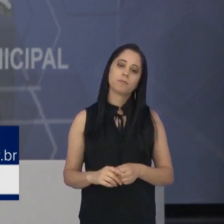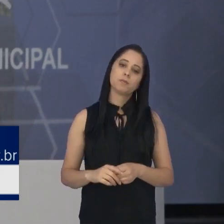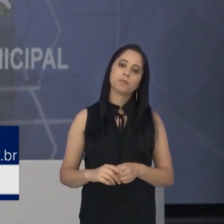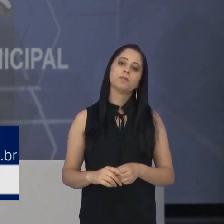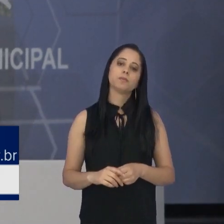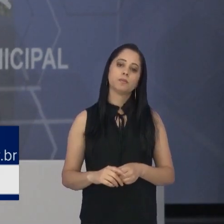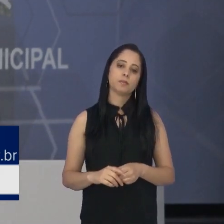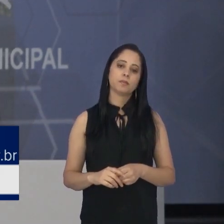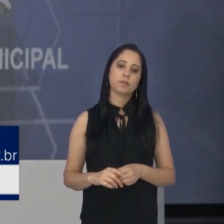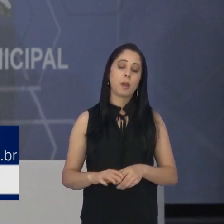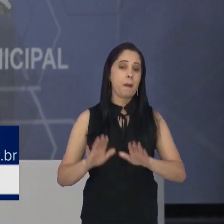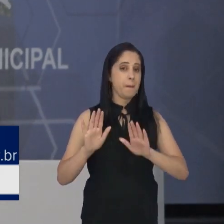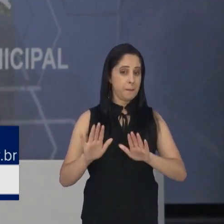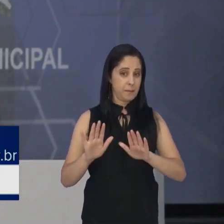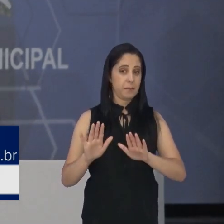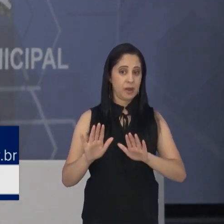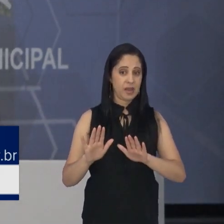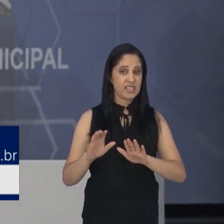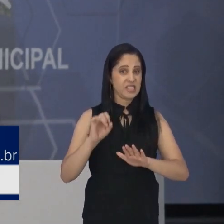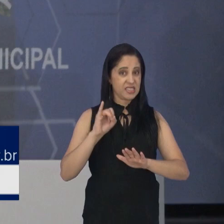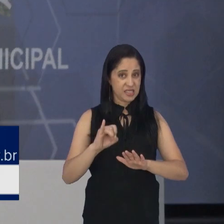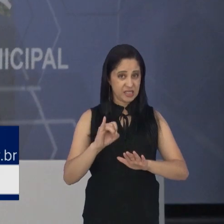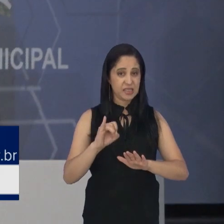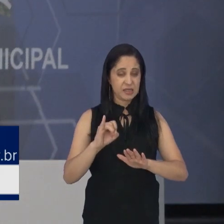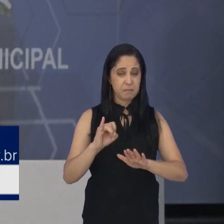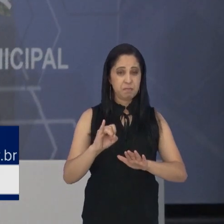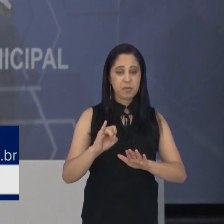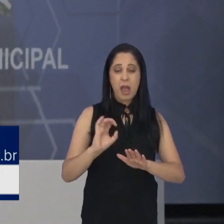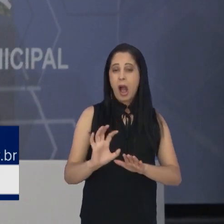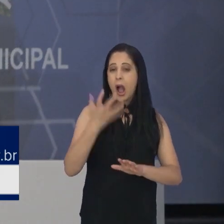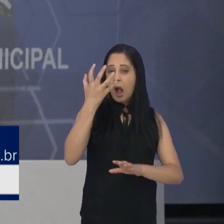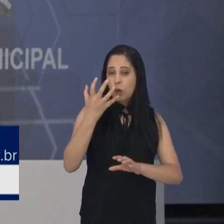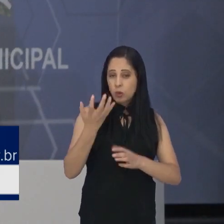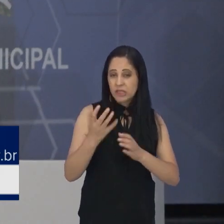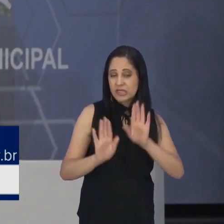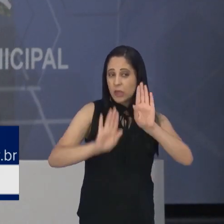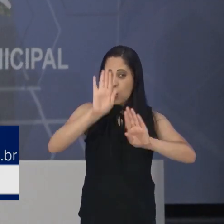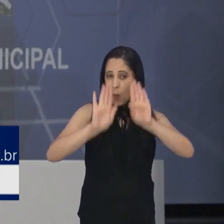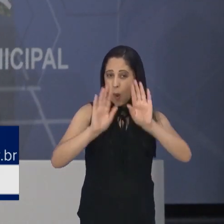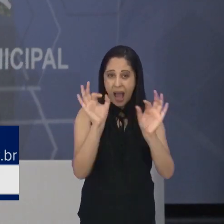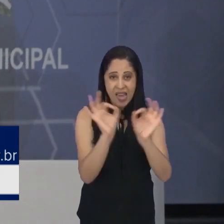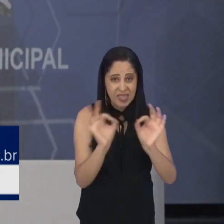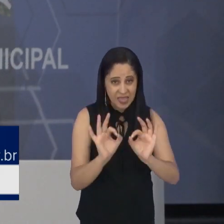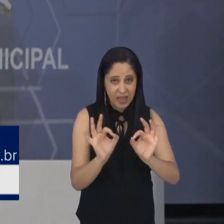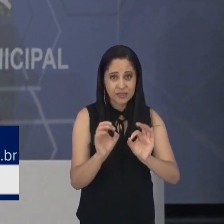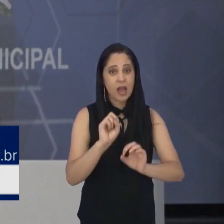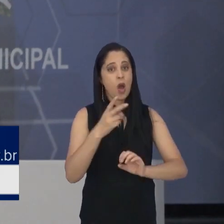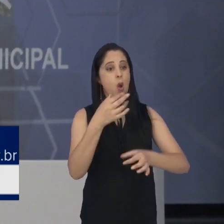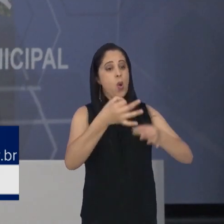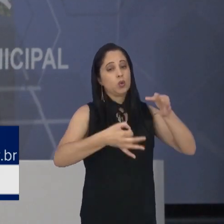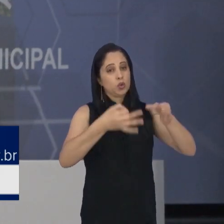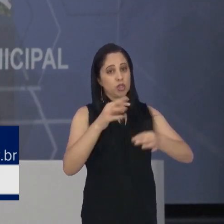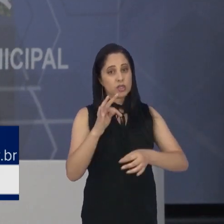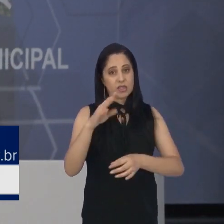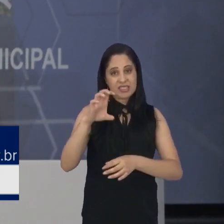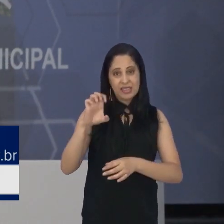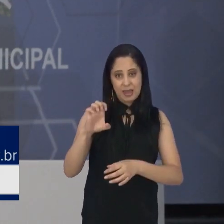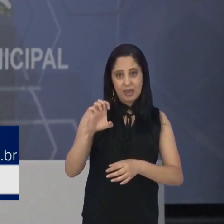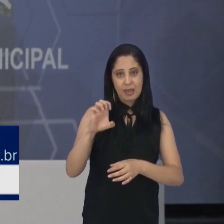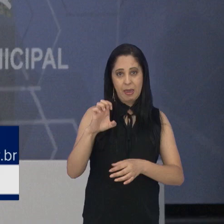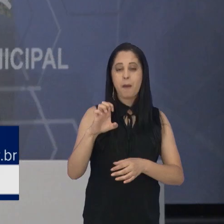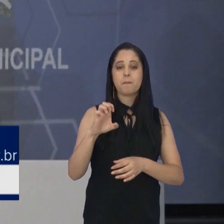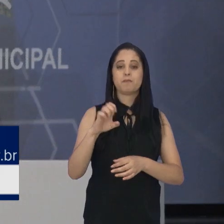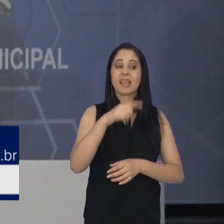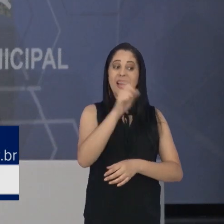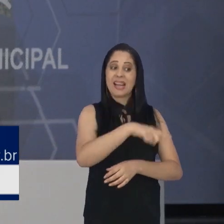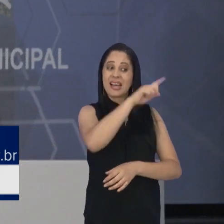mesmo sem que esse cenário tivesse sido configurado, já que nenhuma decisão da Justiça ou do Tribunal de Contas impediu a